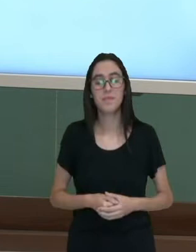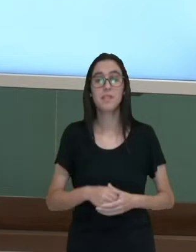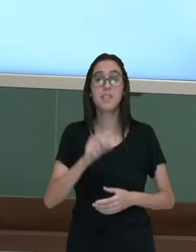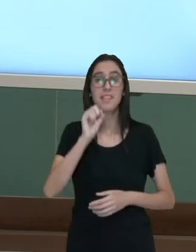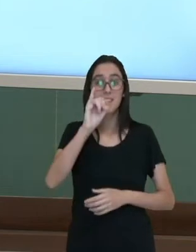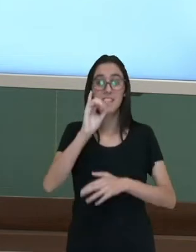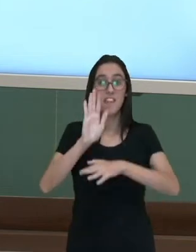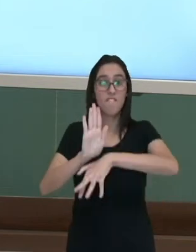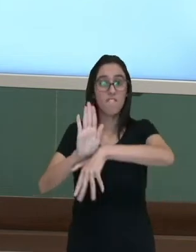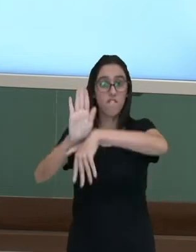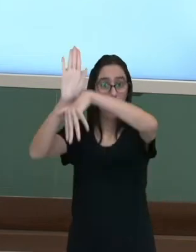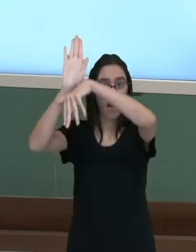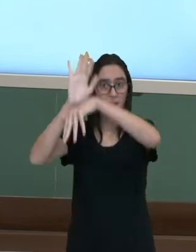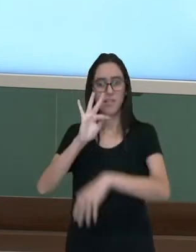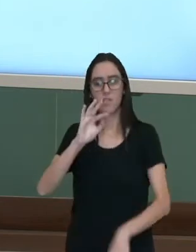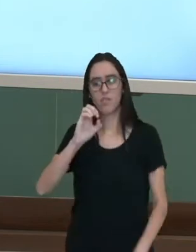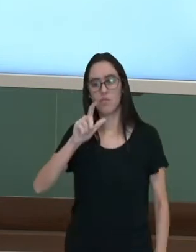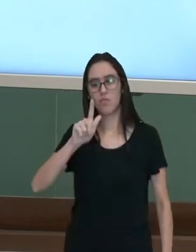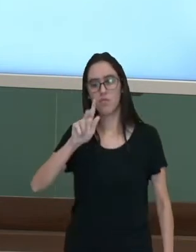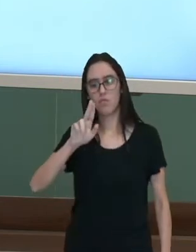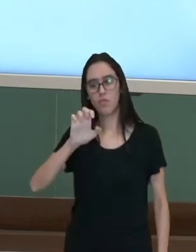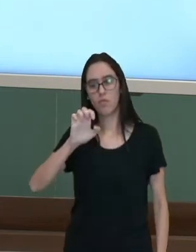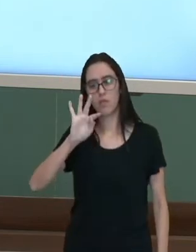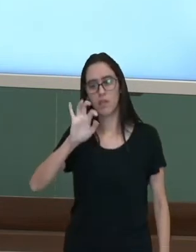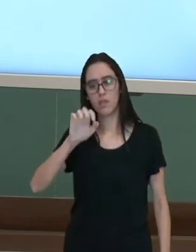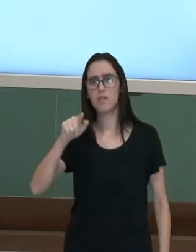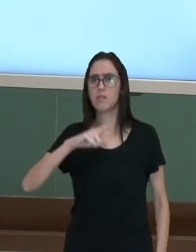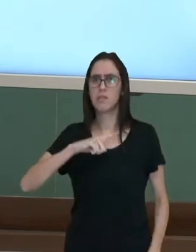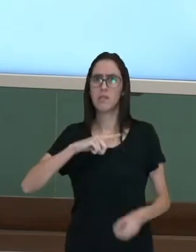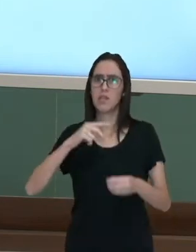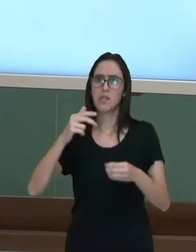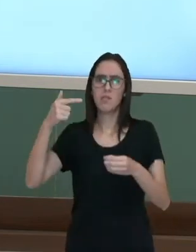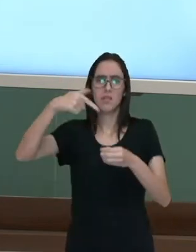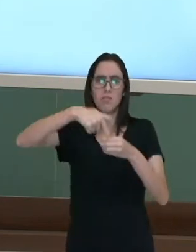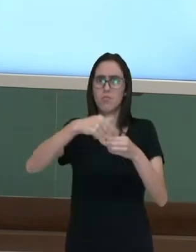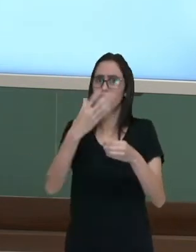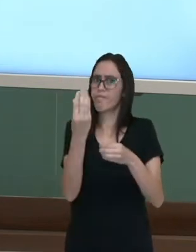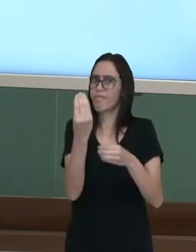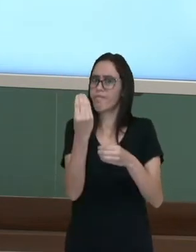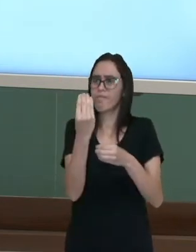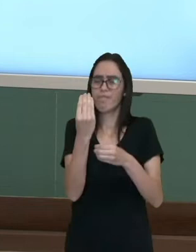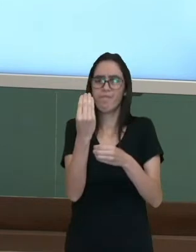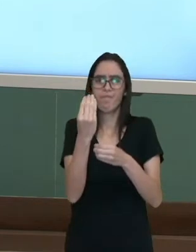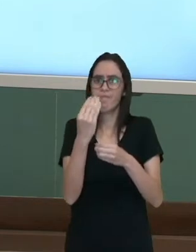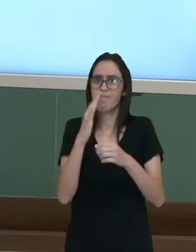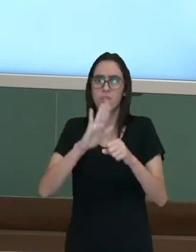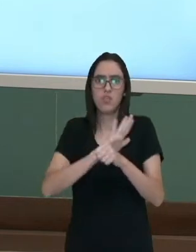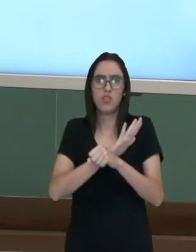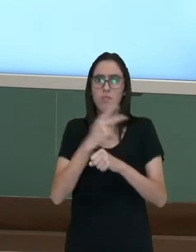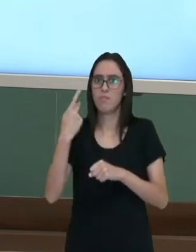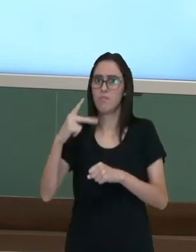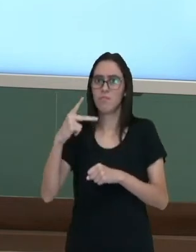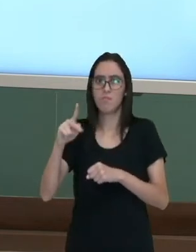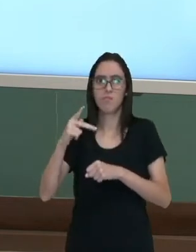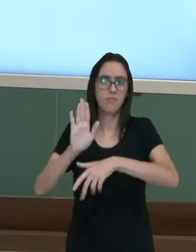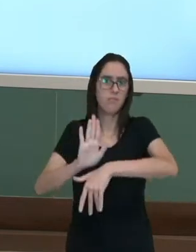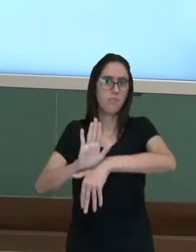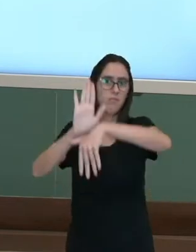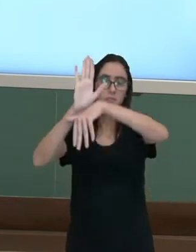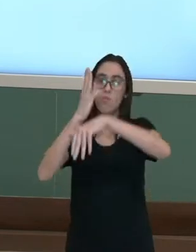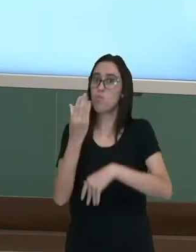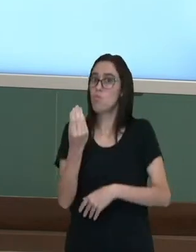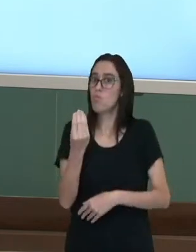um foguete ele carrega muito combustível, praticamente mais de 90% da massa de um foguete é